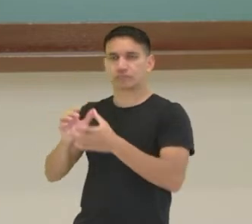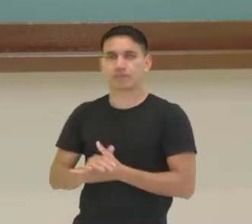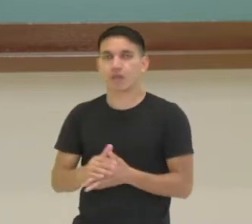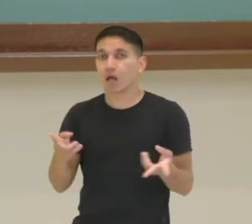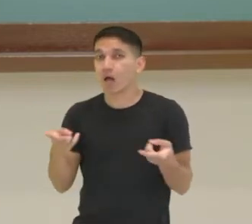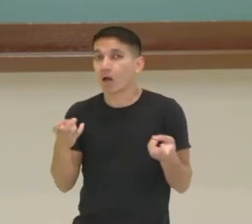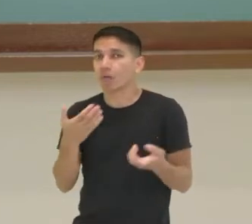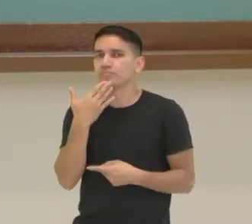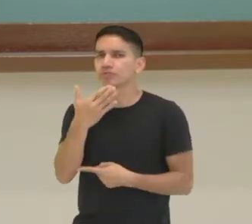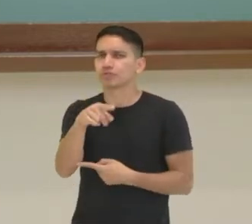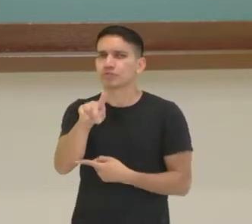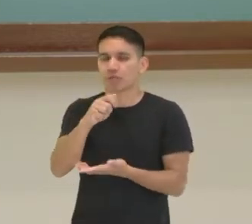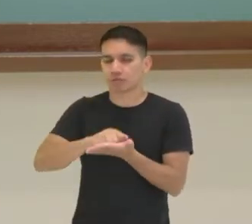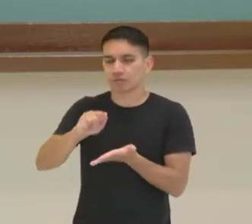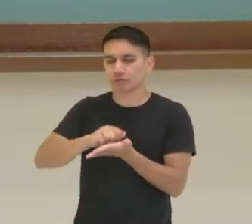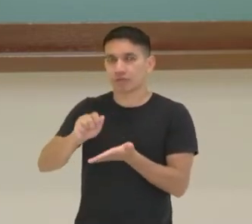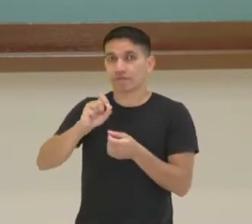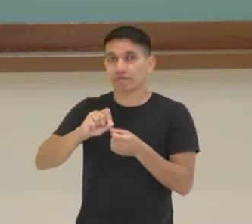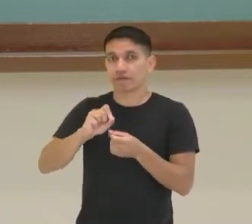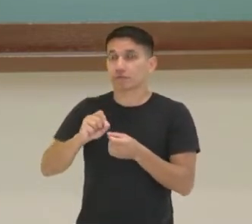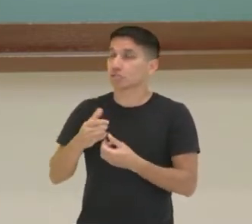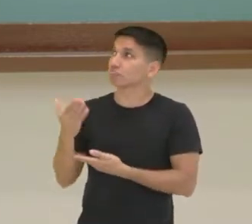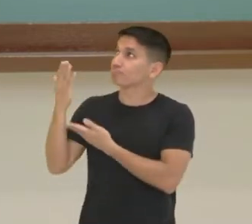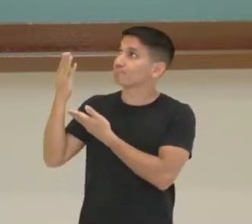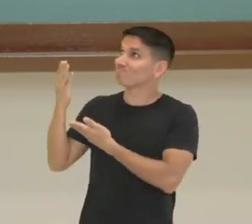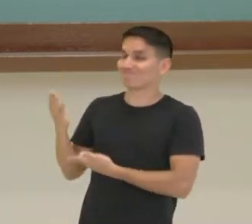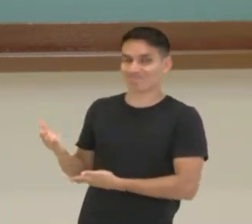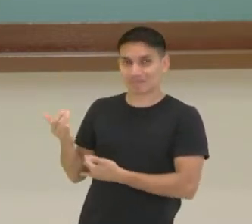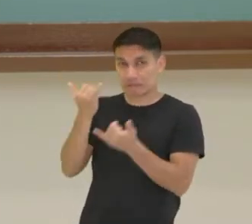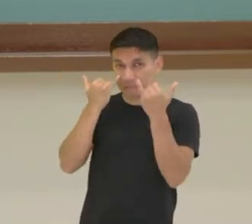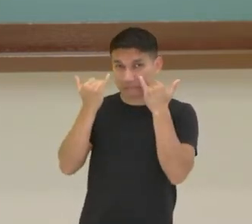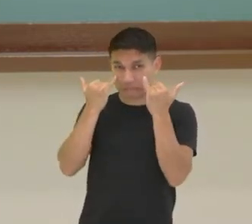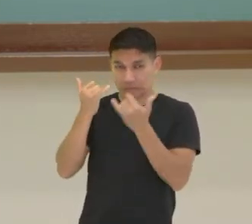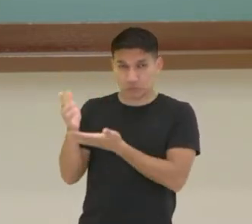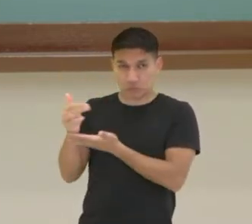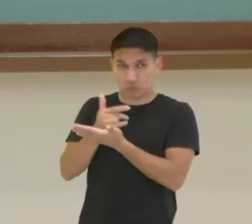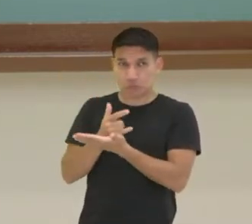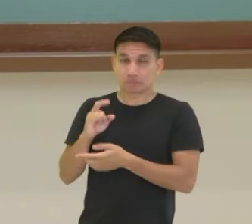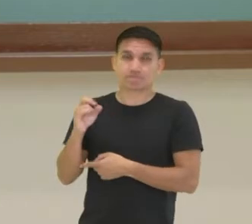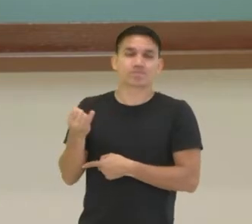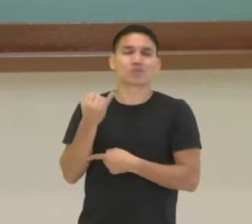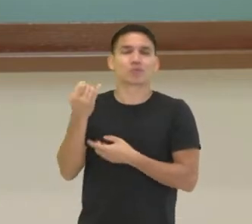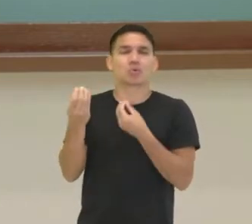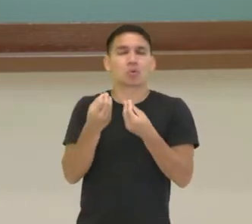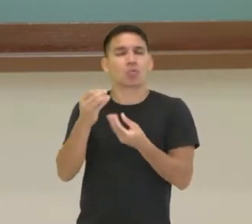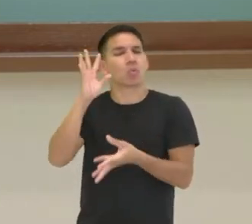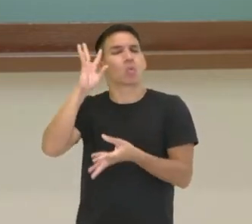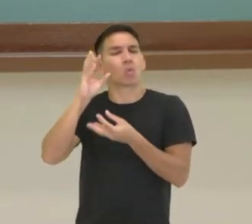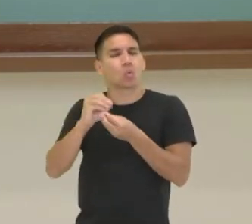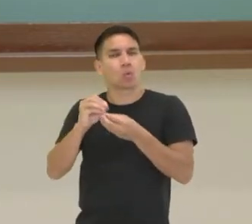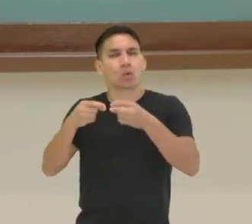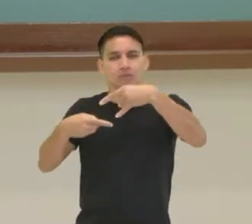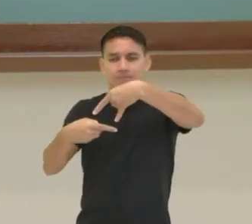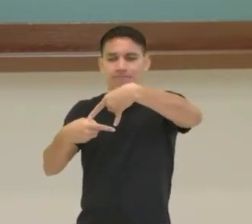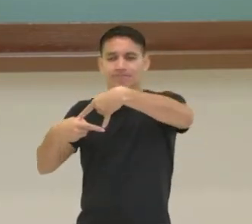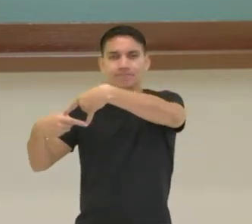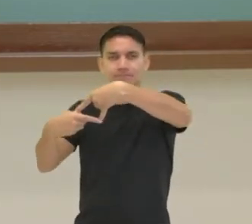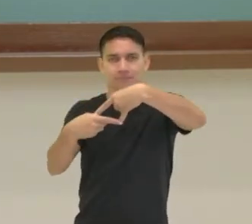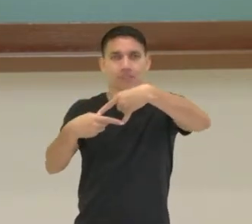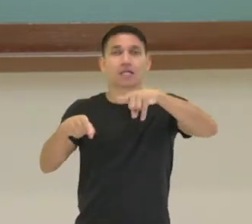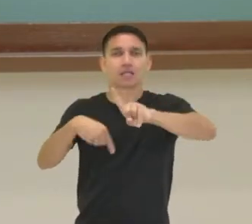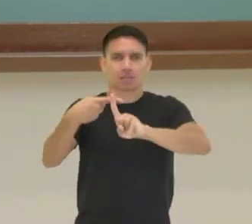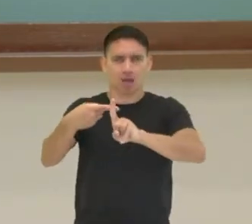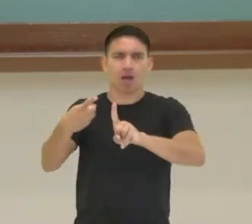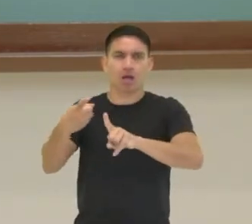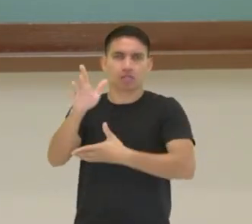você pegue aí o seu caderninho e nós vamos anotar essas coisas no caderno porque é muito importante. A noção de trapézio e as duas figurinhas ali para